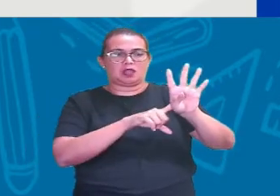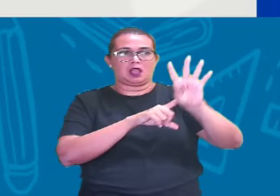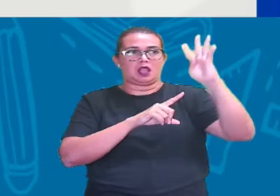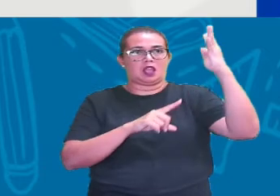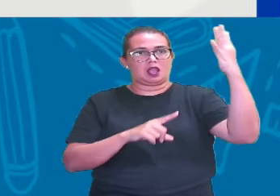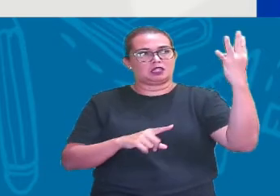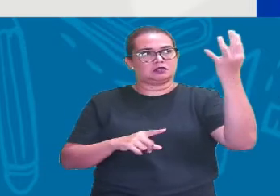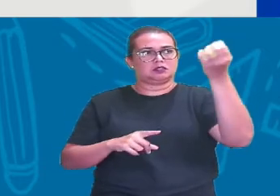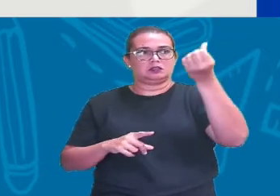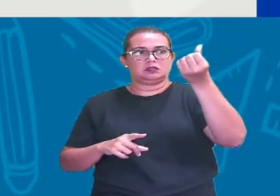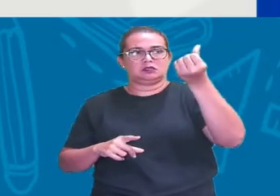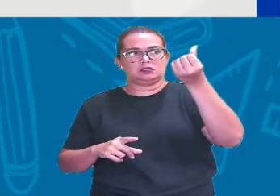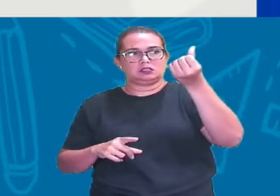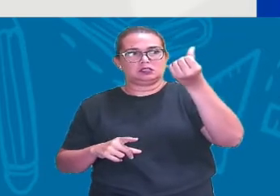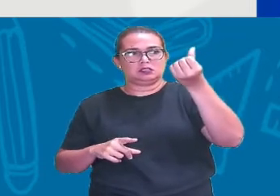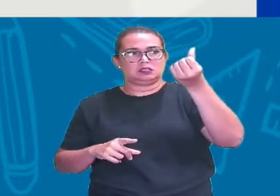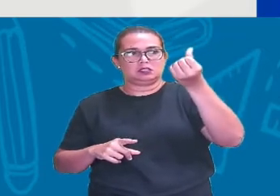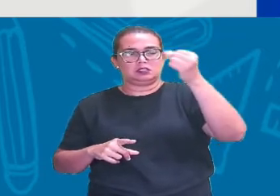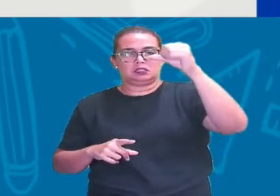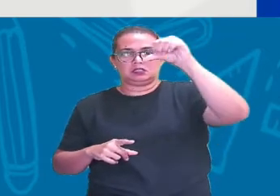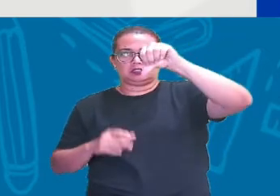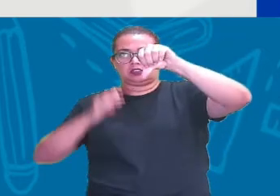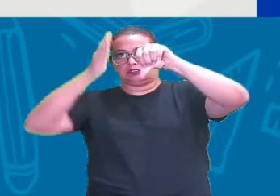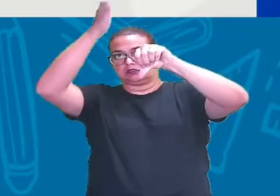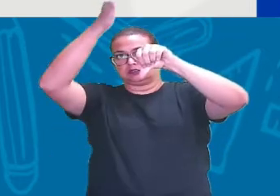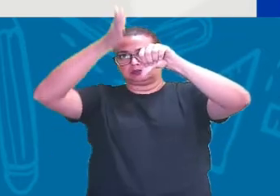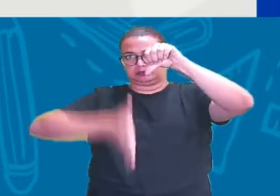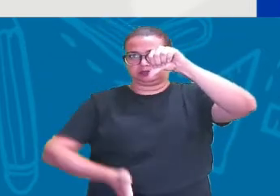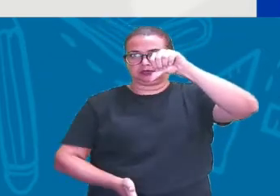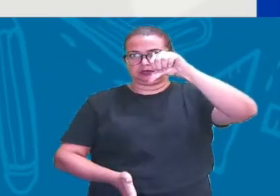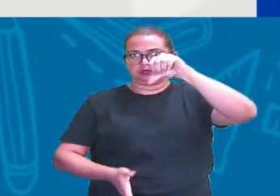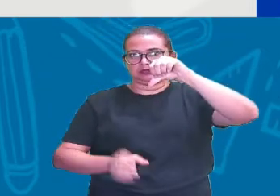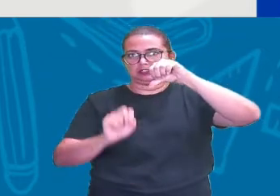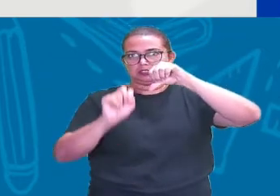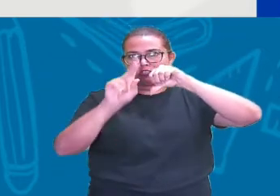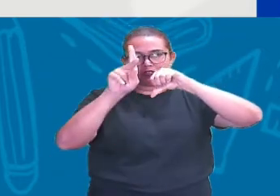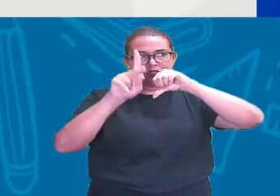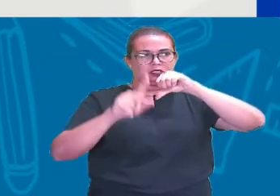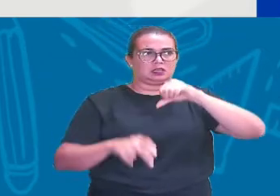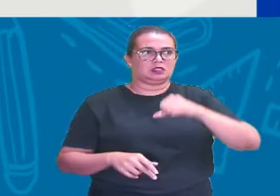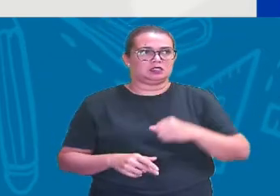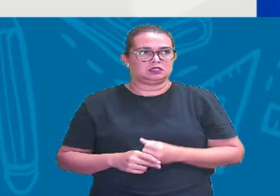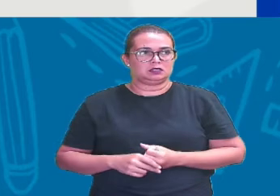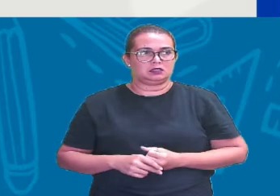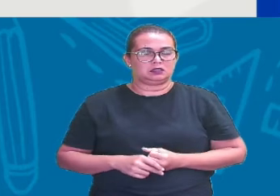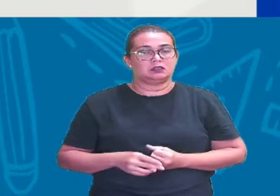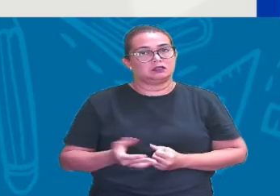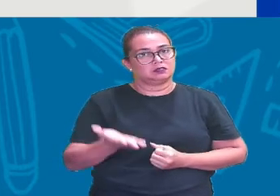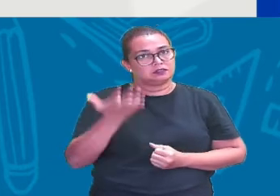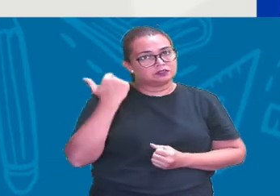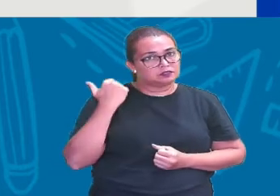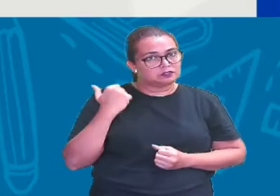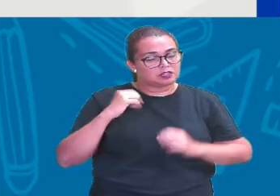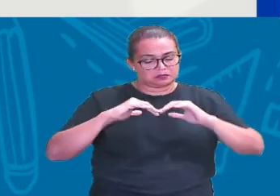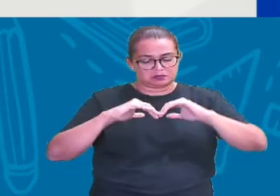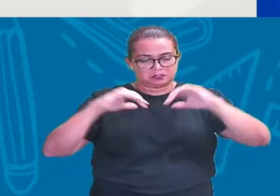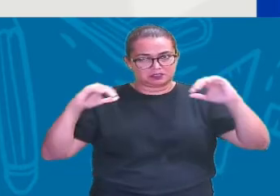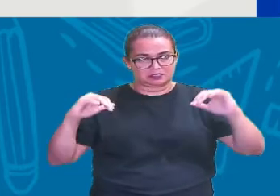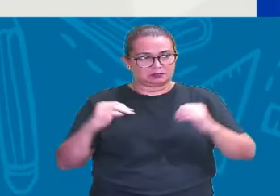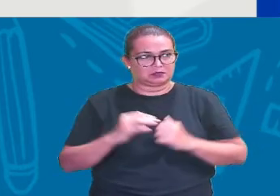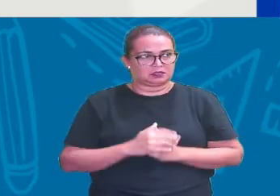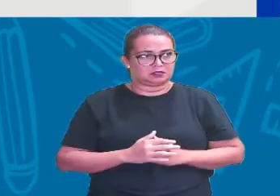de 6 e de 9. Tá certo? Então, vamos separar? Separa